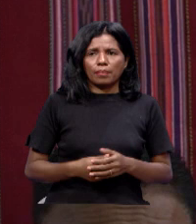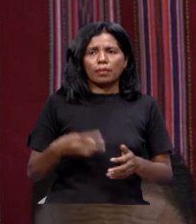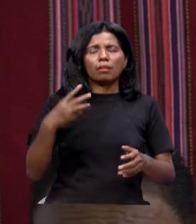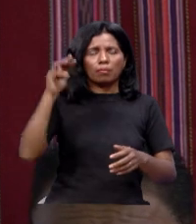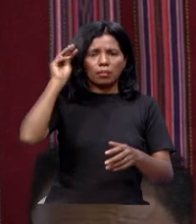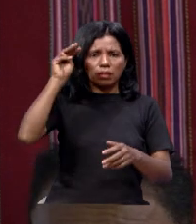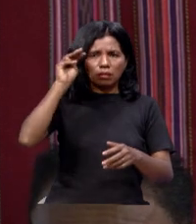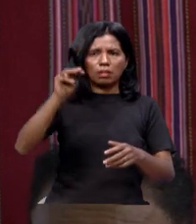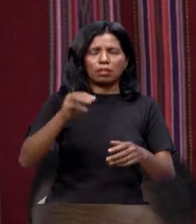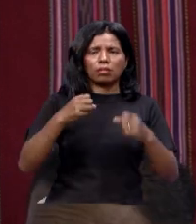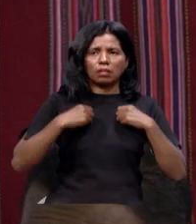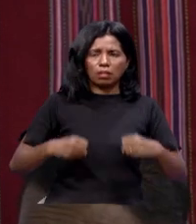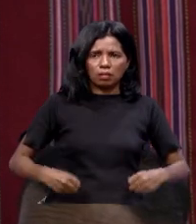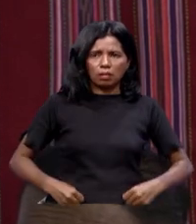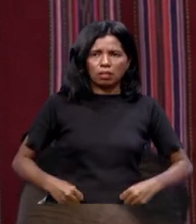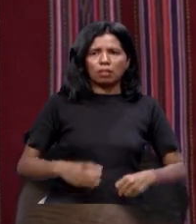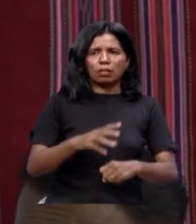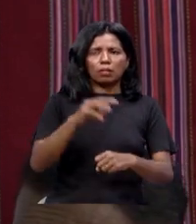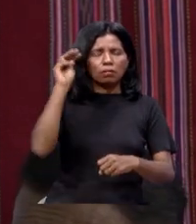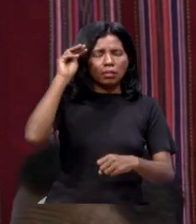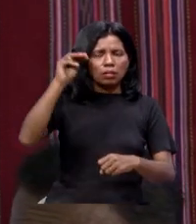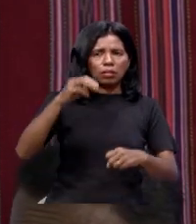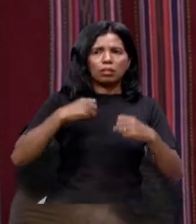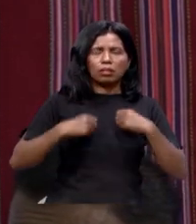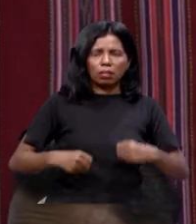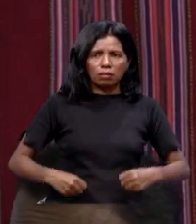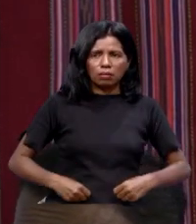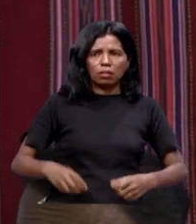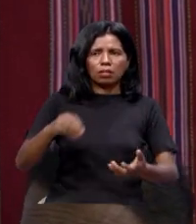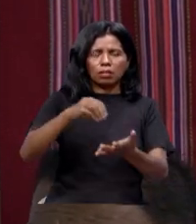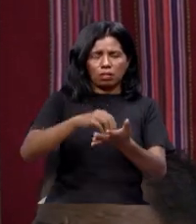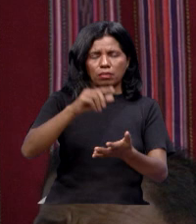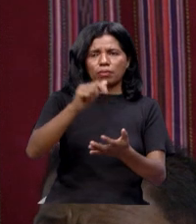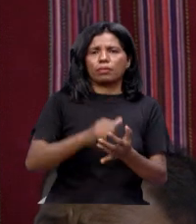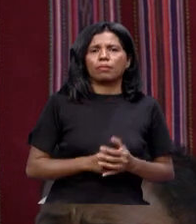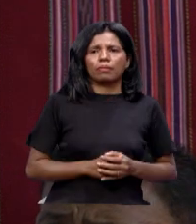ministerio, che educazione, che sia saudi, che governo, che stiamo governo,